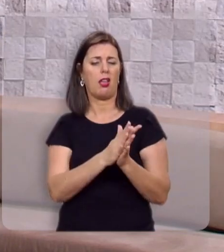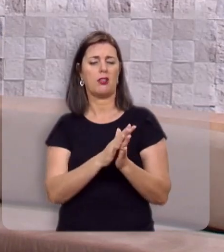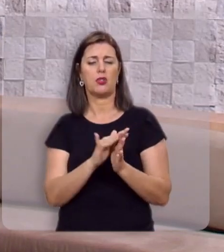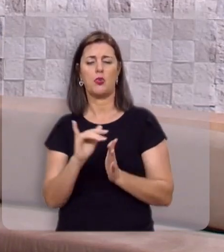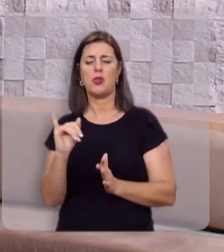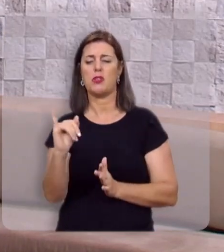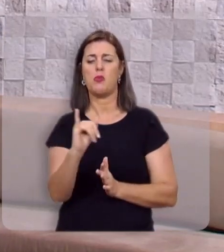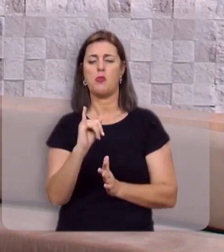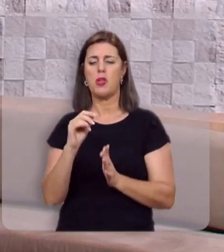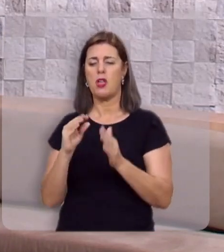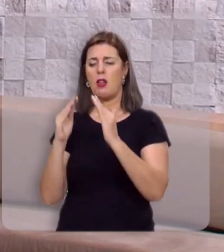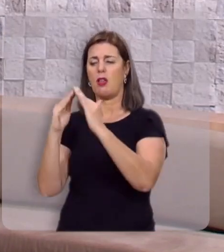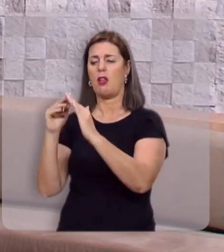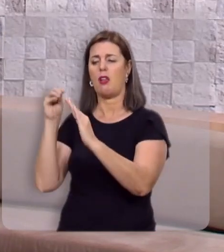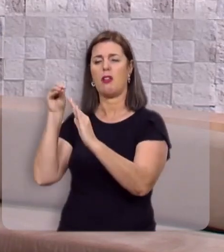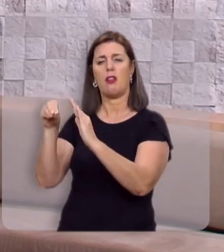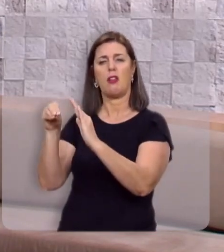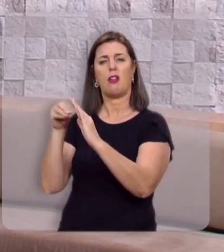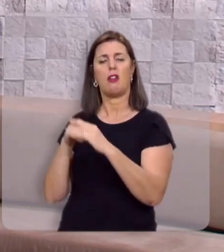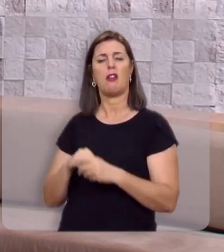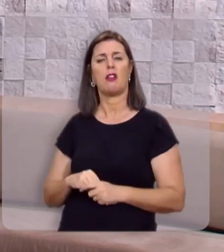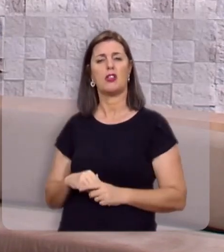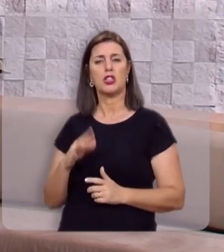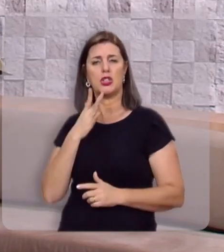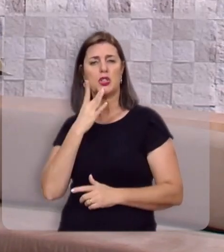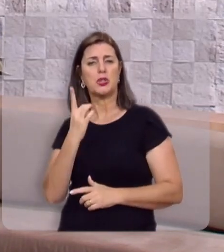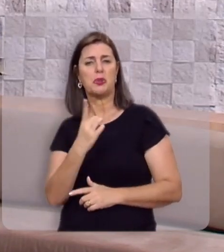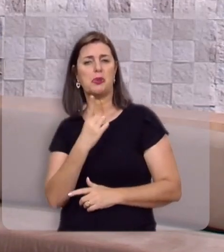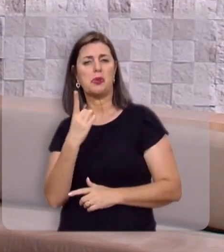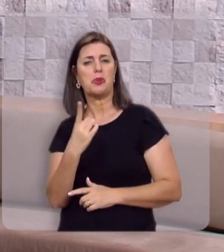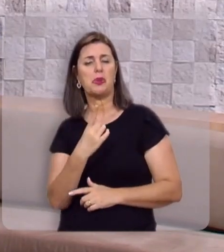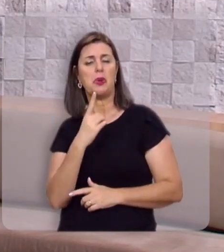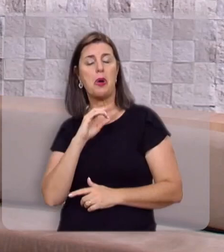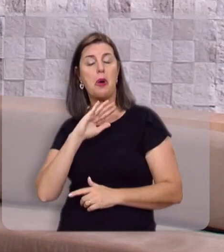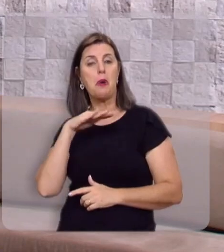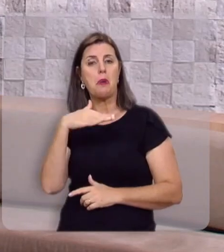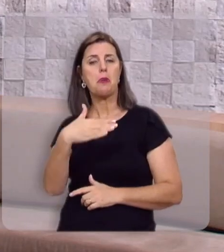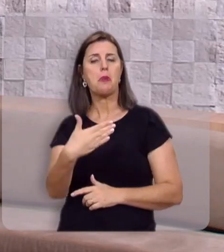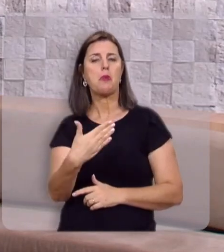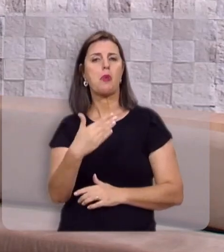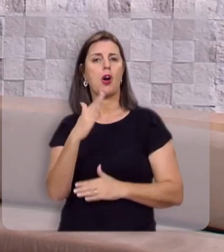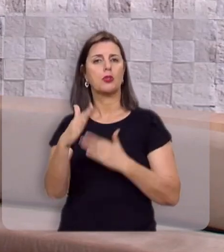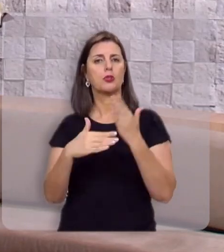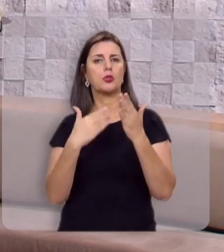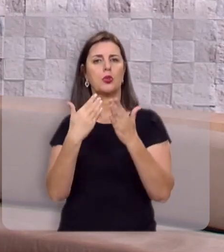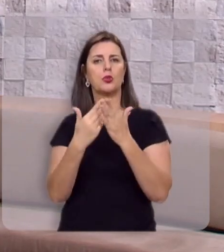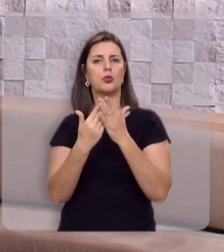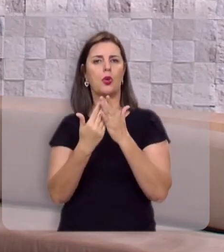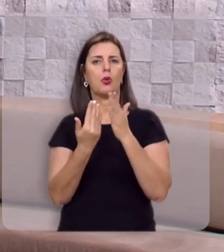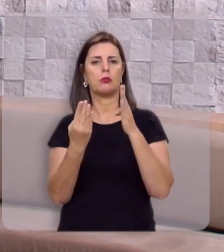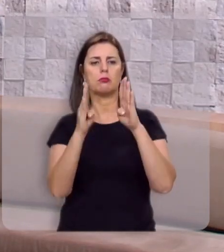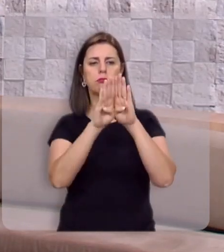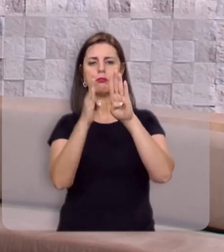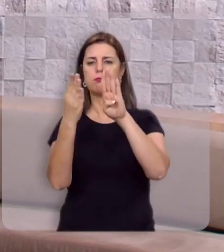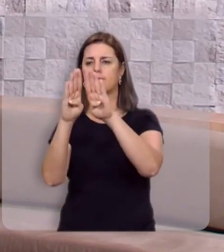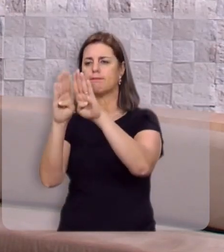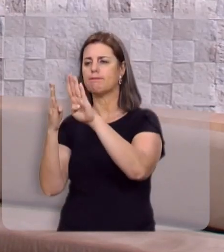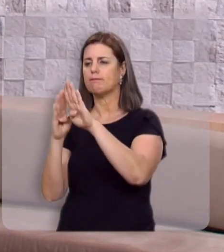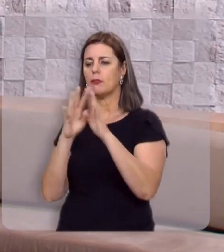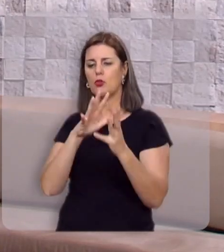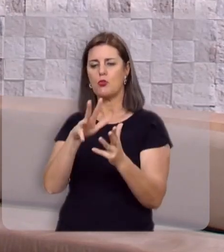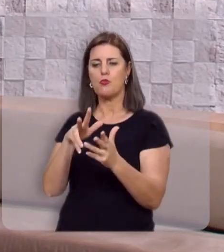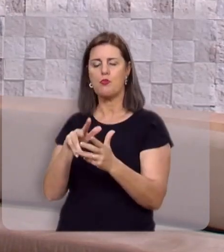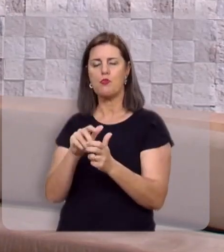e ilhado em Patmos, quando todas as portas da terra se fecharam